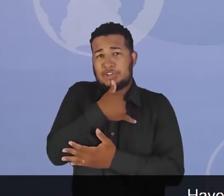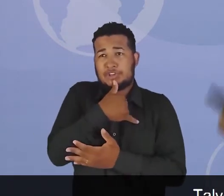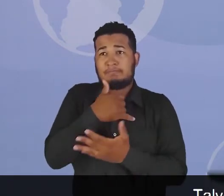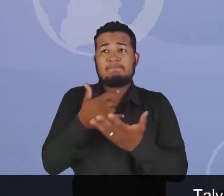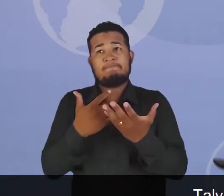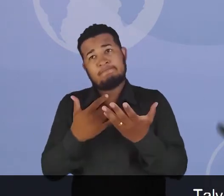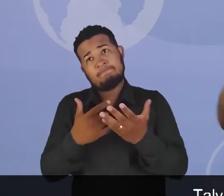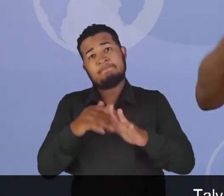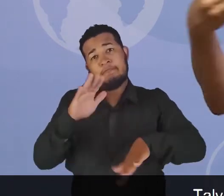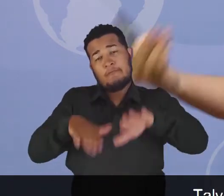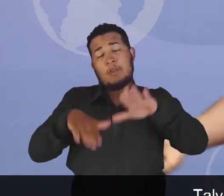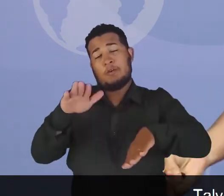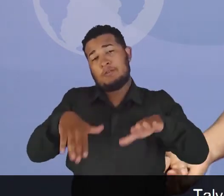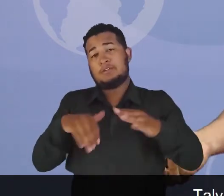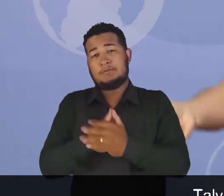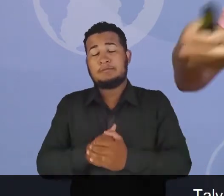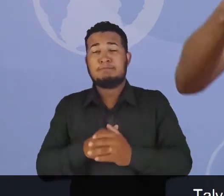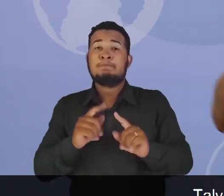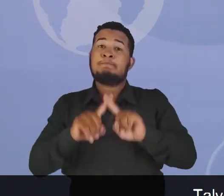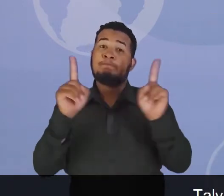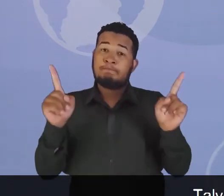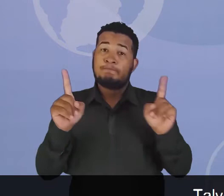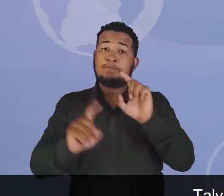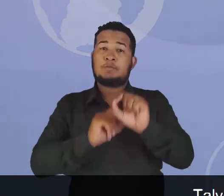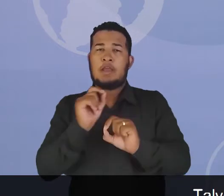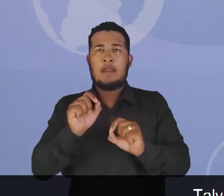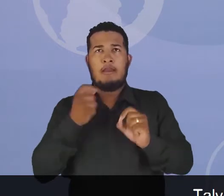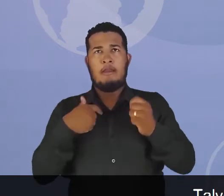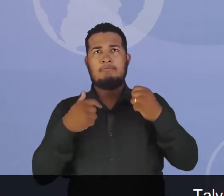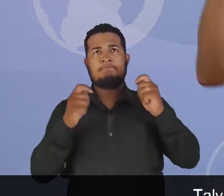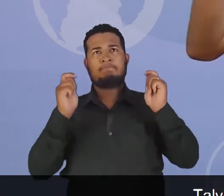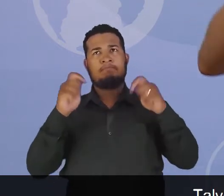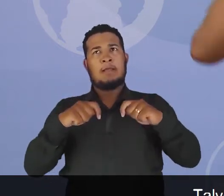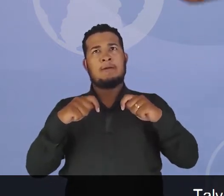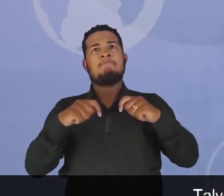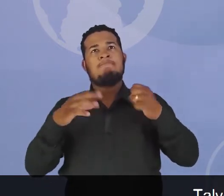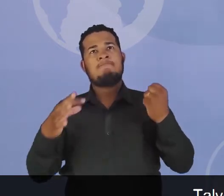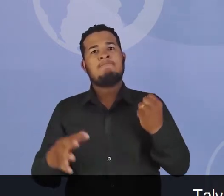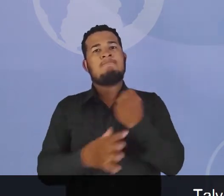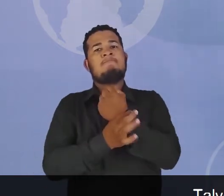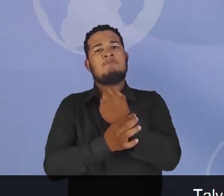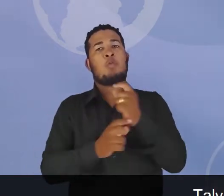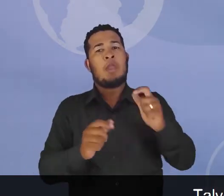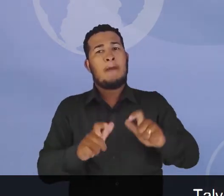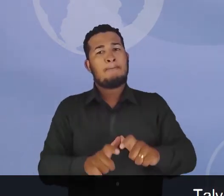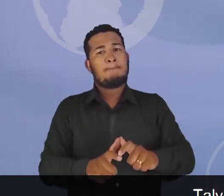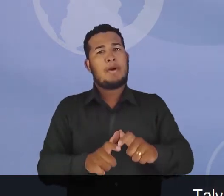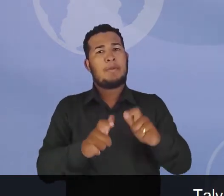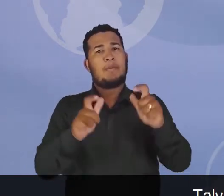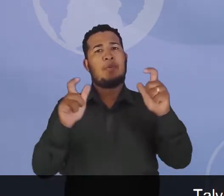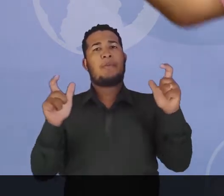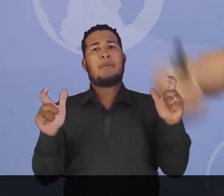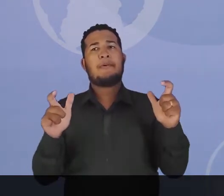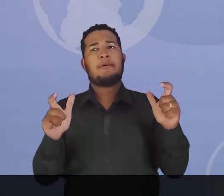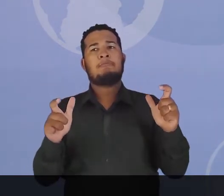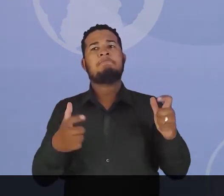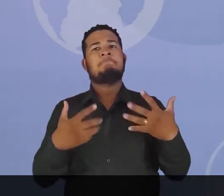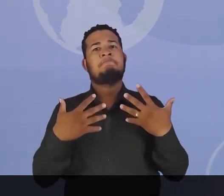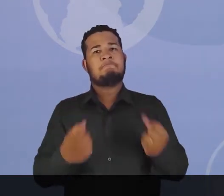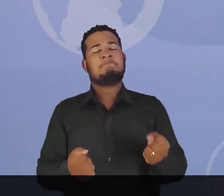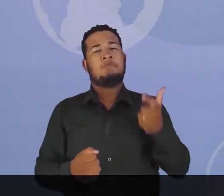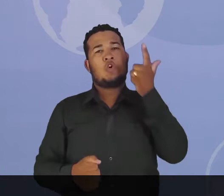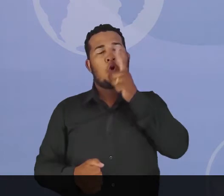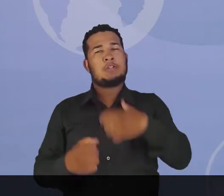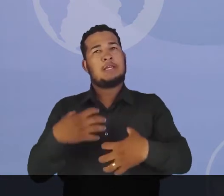processo? Talvez. Mas, se eu conseguir assegurar que a maior parte delas